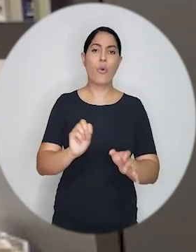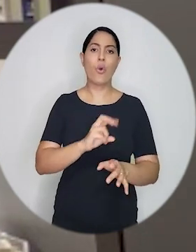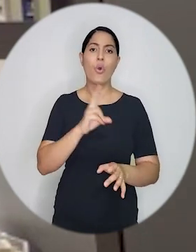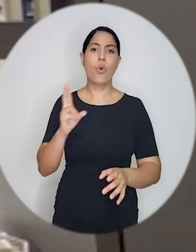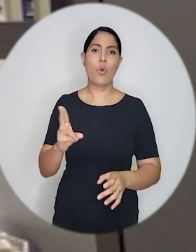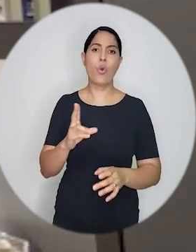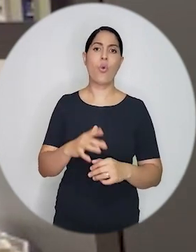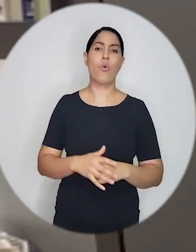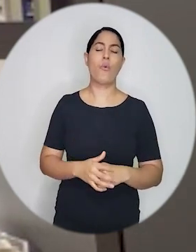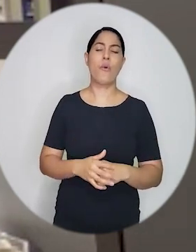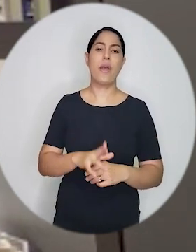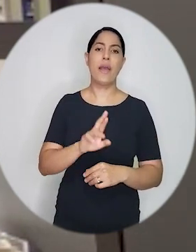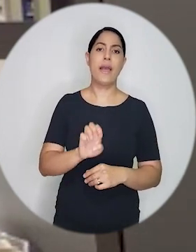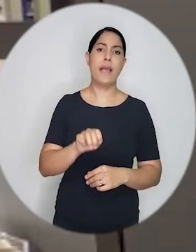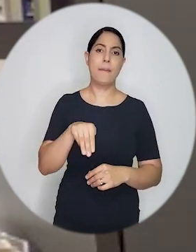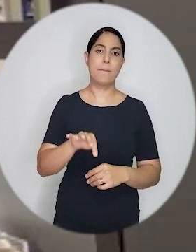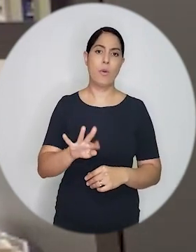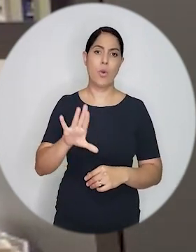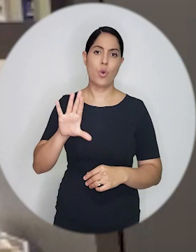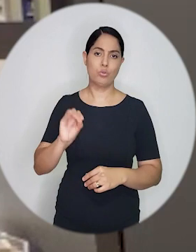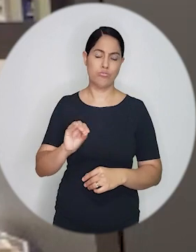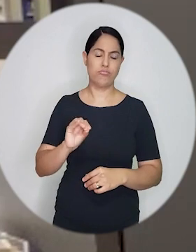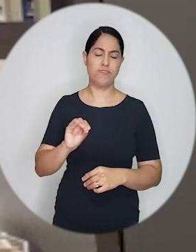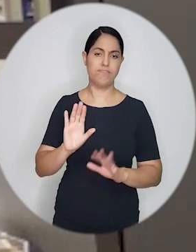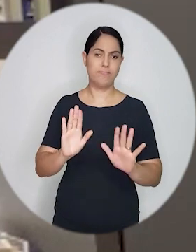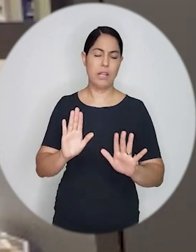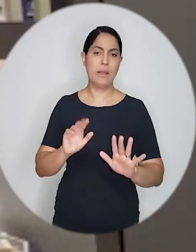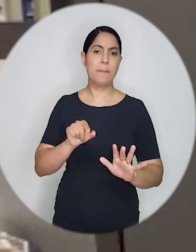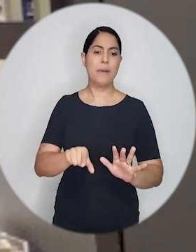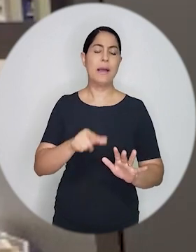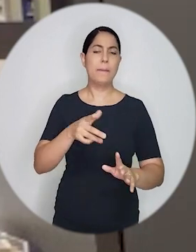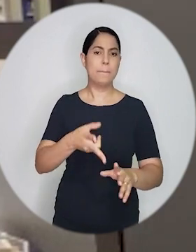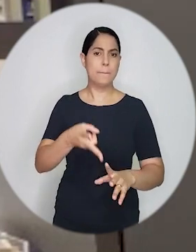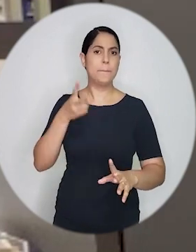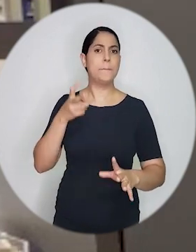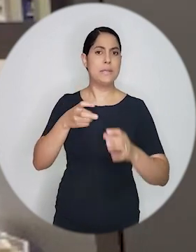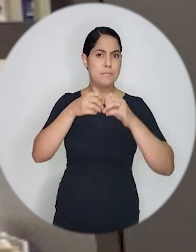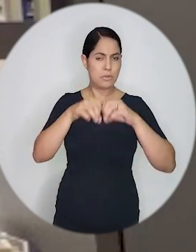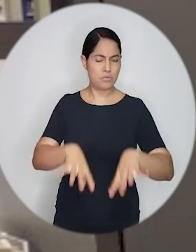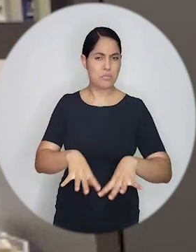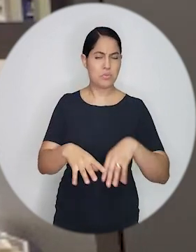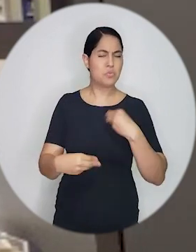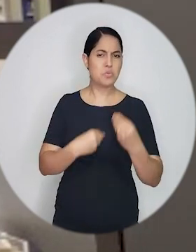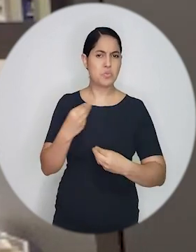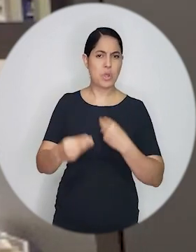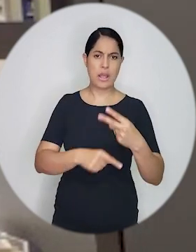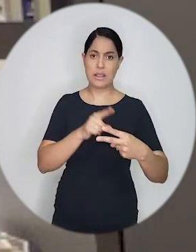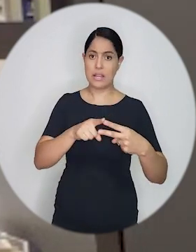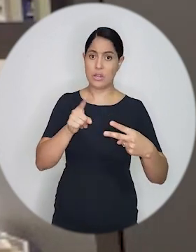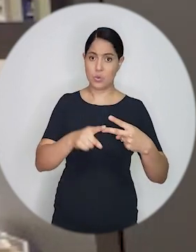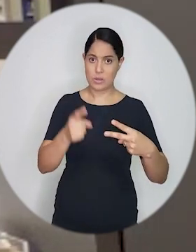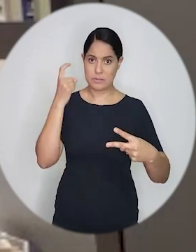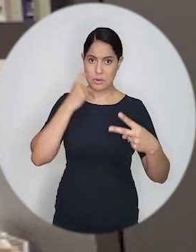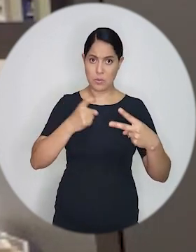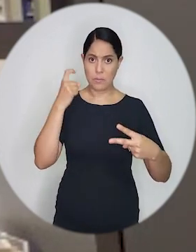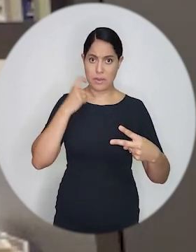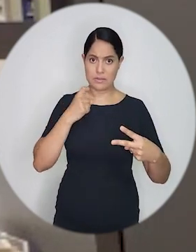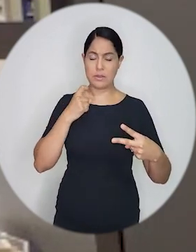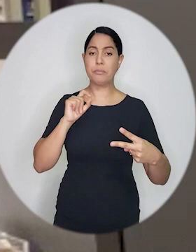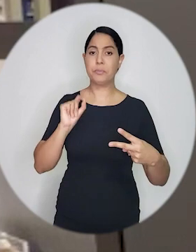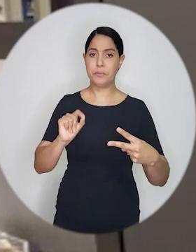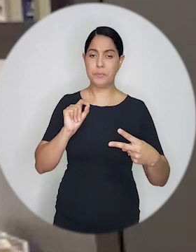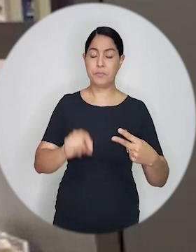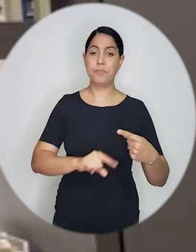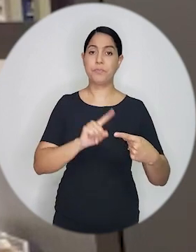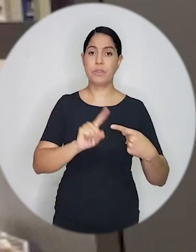obtidas por sensoramento remoto para a fixação do dano. Essa determinação ela causou 2